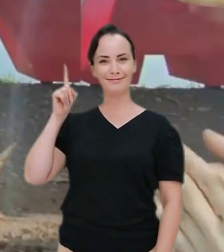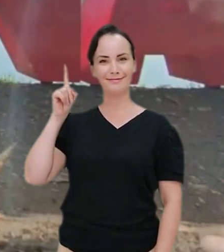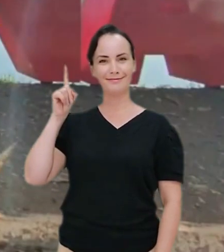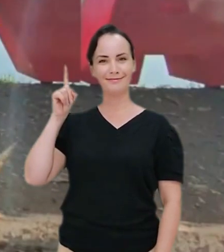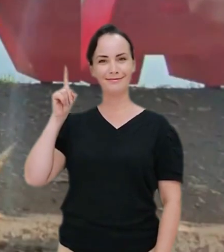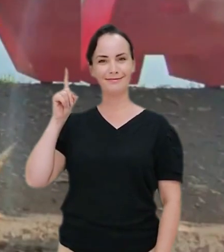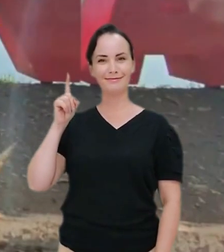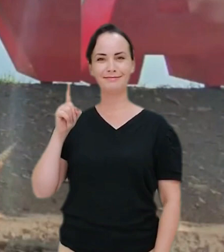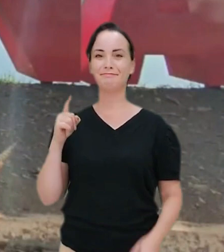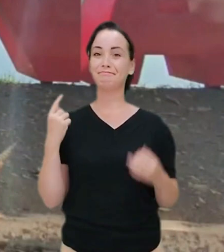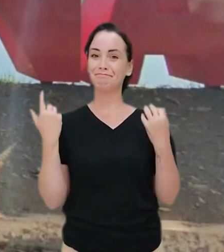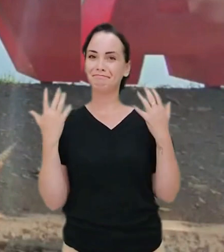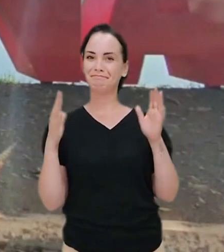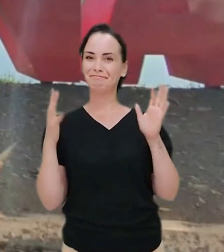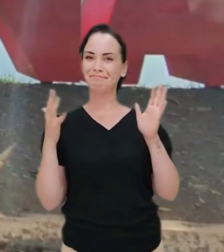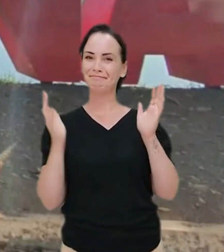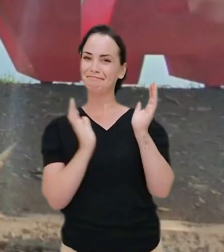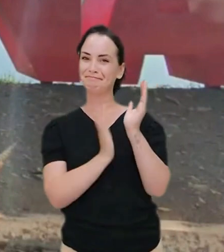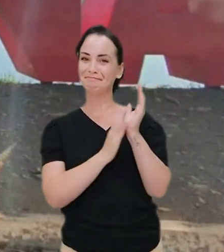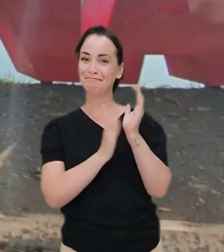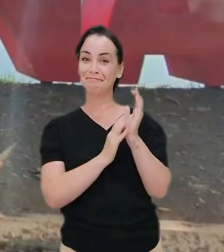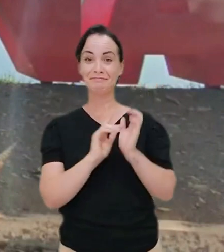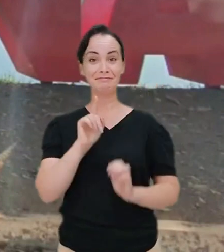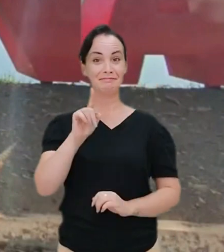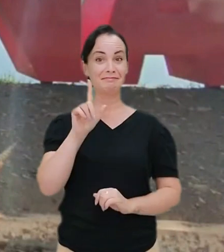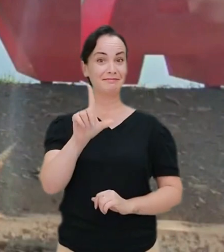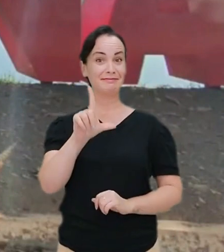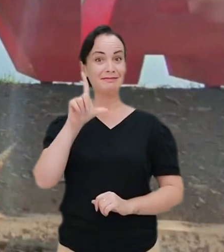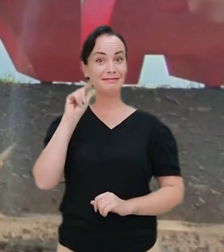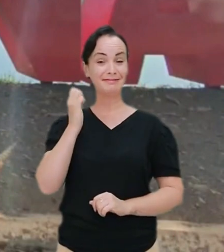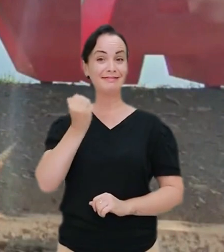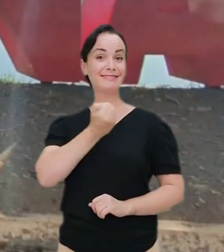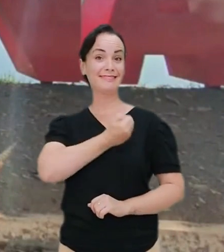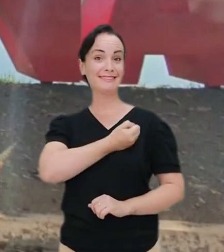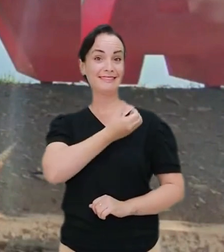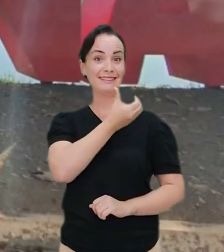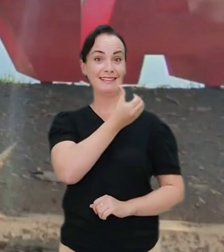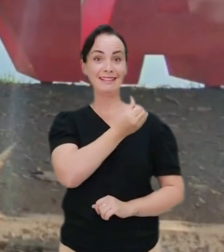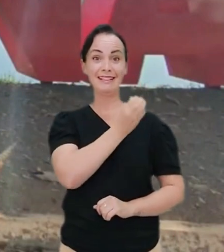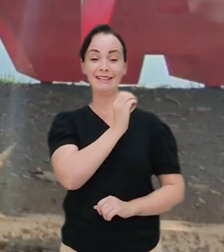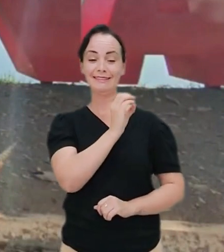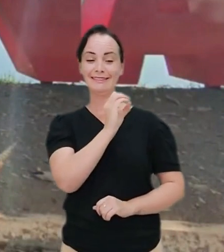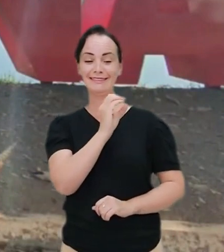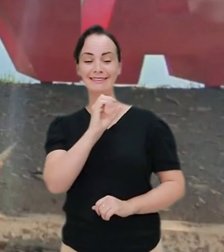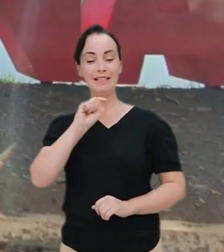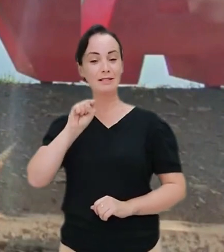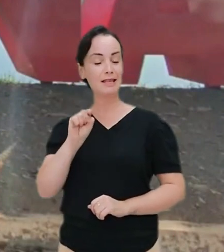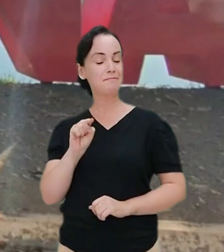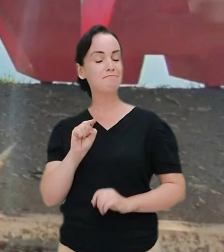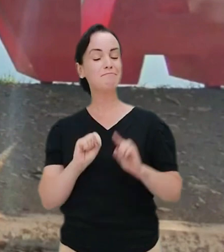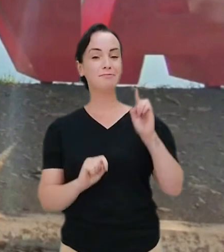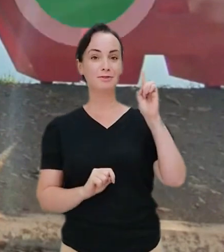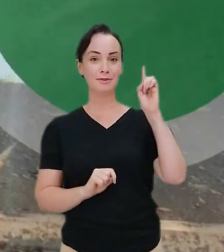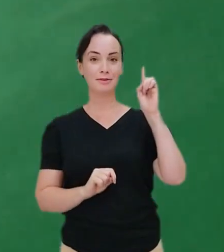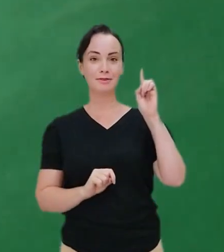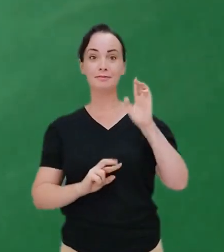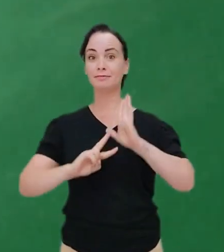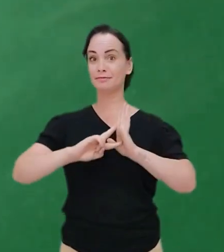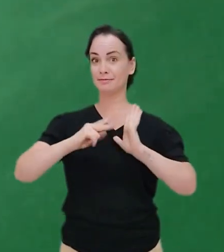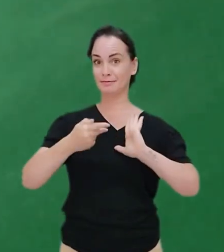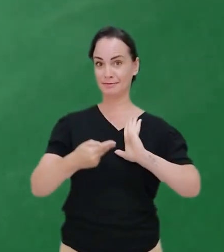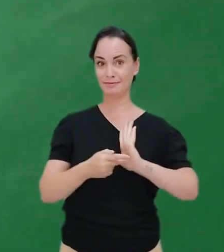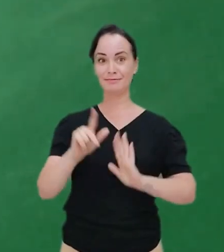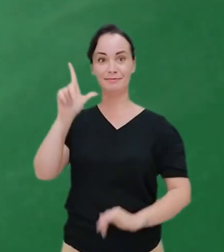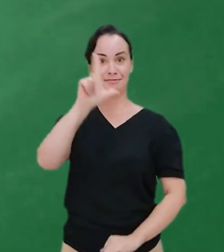Congratulations for you! Parabéns para você que escolheu the number 600,000 people!